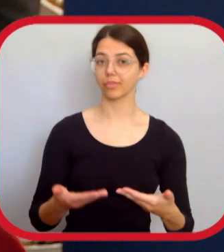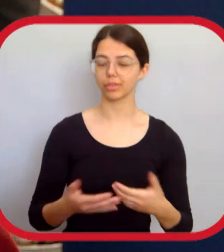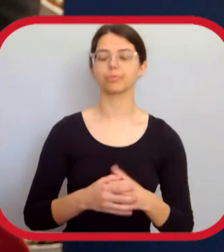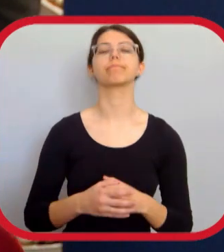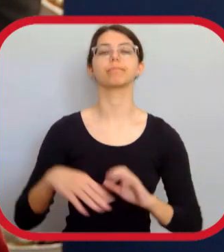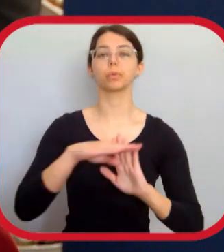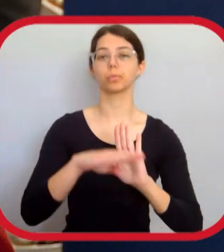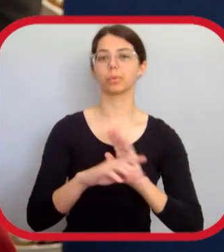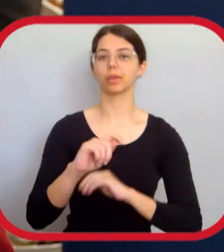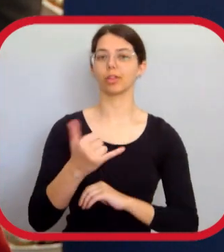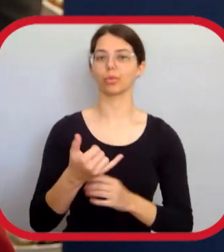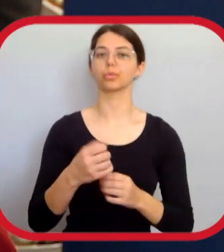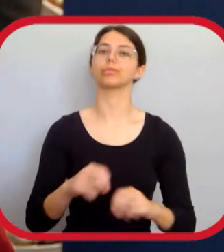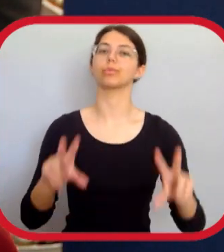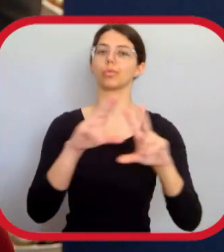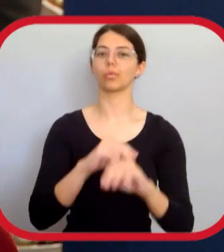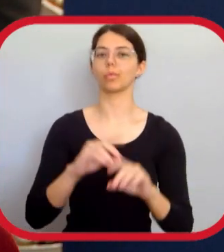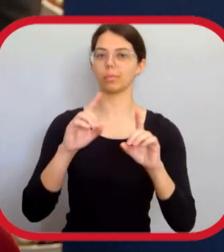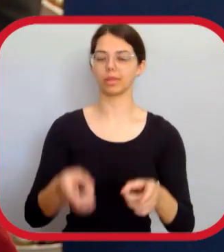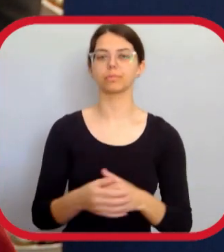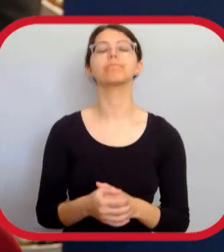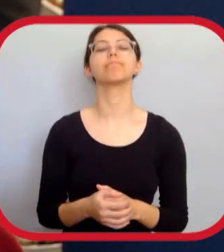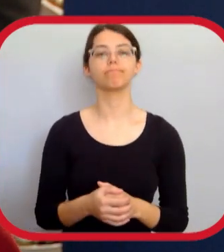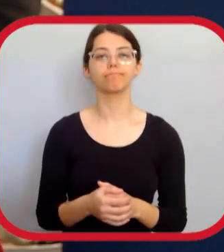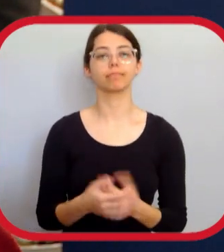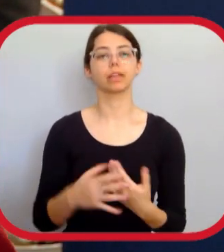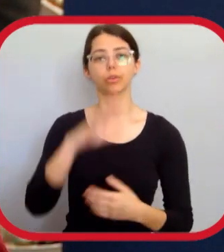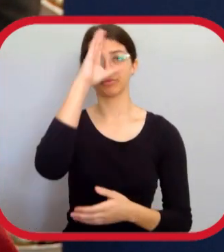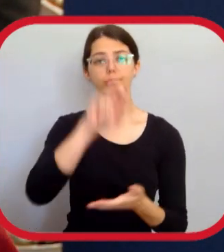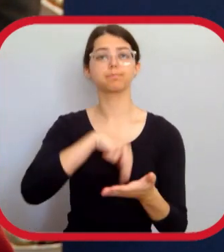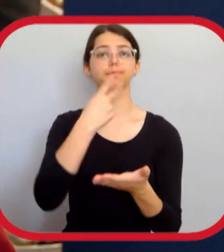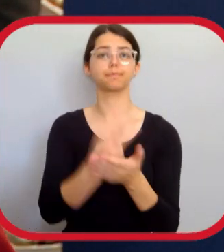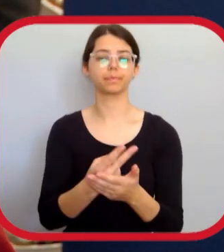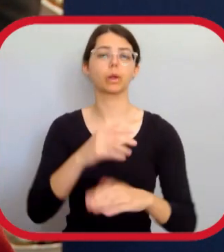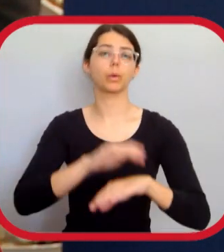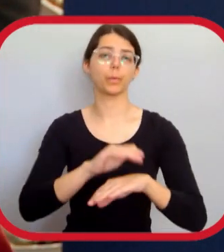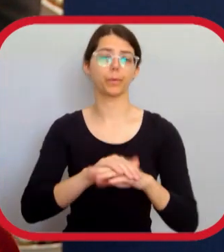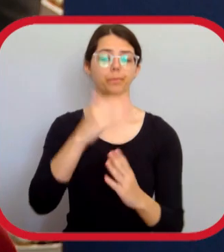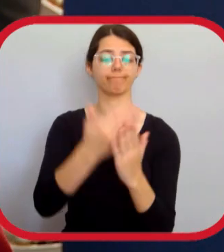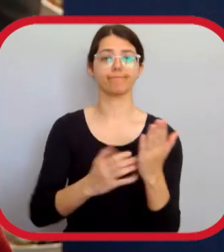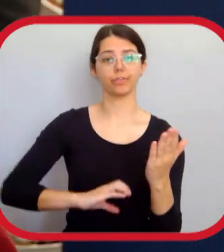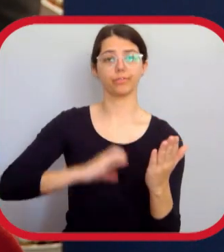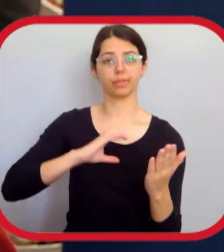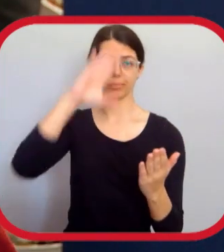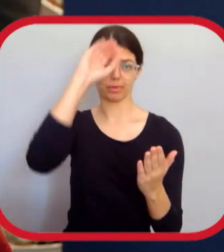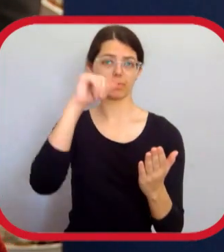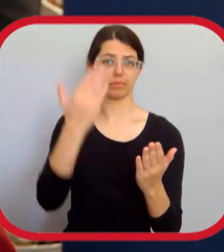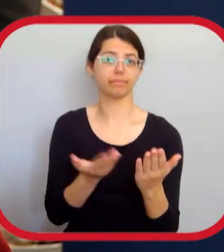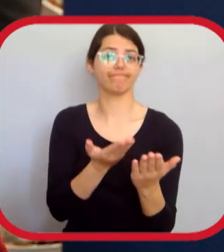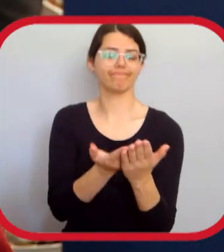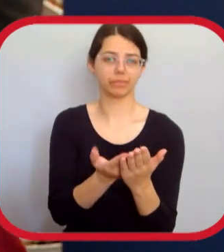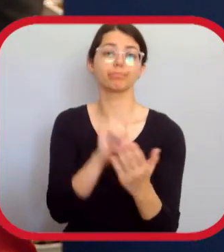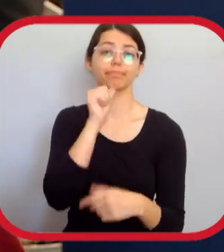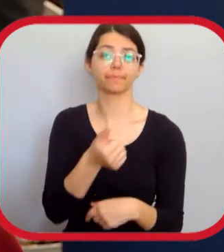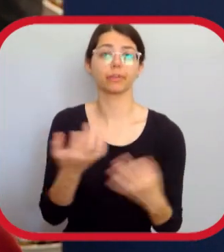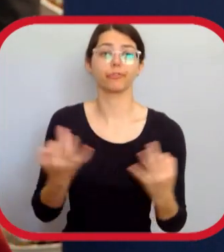Bem-vindos. Começa agora um novo episódio do E2. A queda do governo na sequência do chumbo da moção de confiança apresentada pelo Primeiro-Ministro, Luís